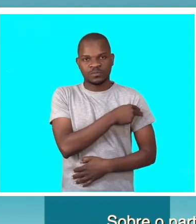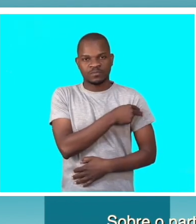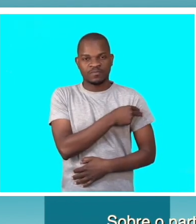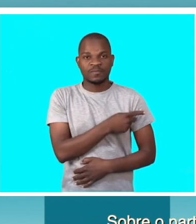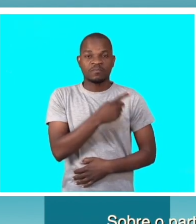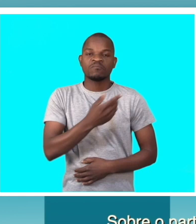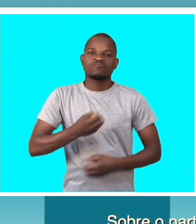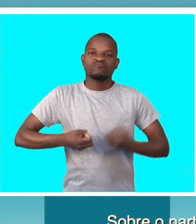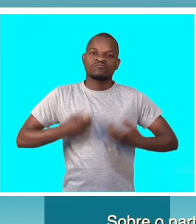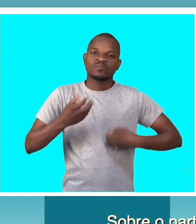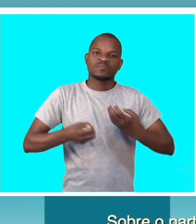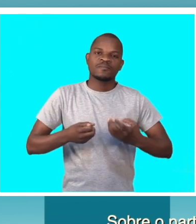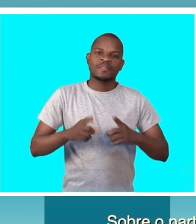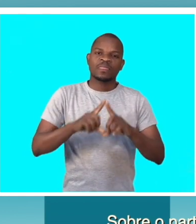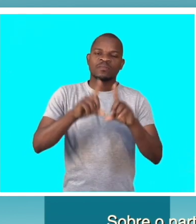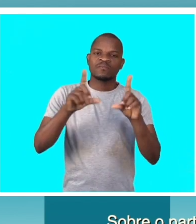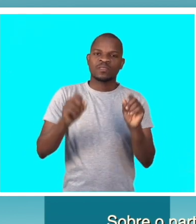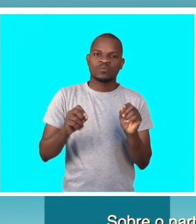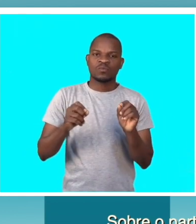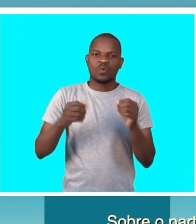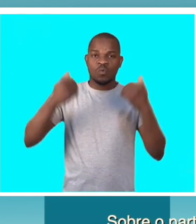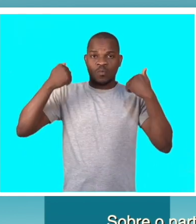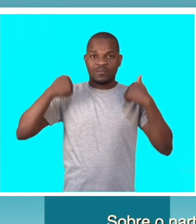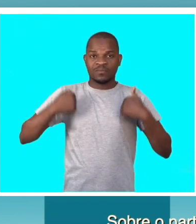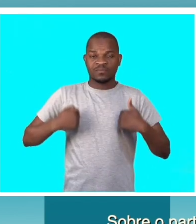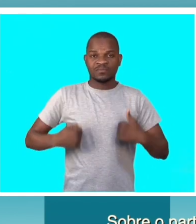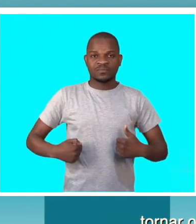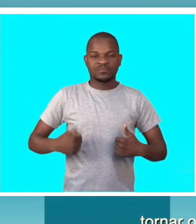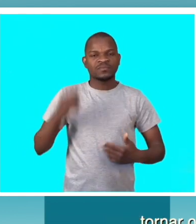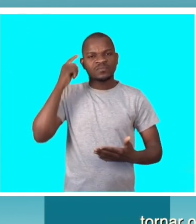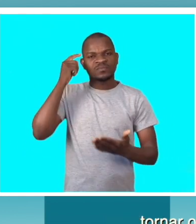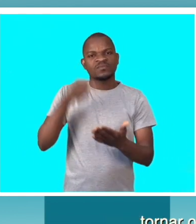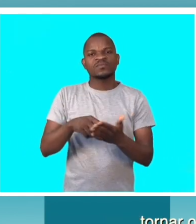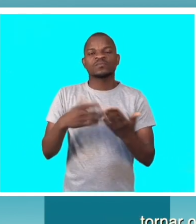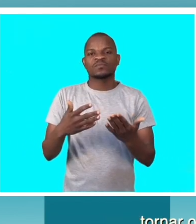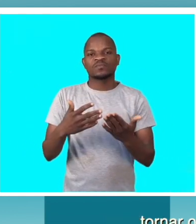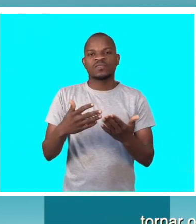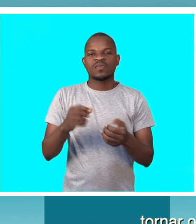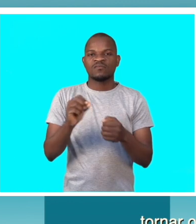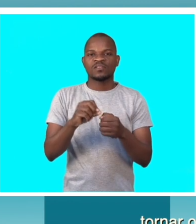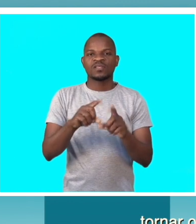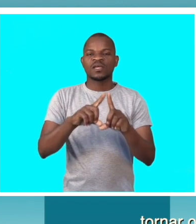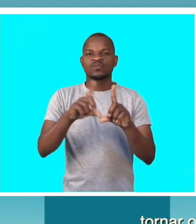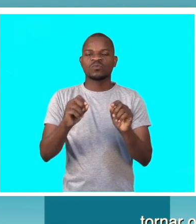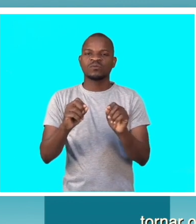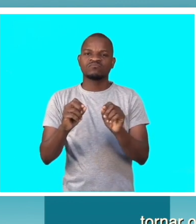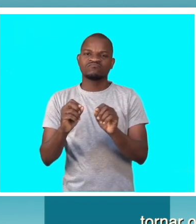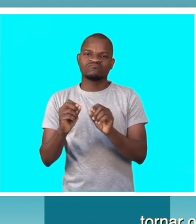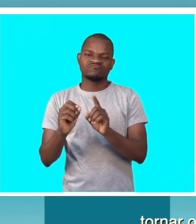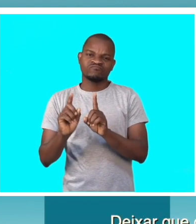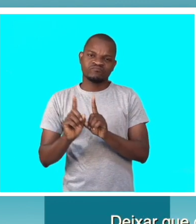falar de humanização, é apenas aquilo que a própria palavra diz. Tornar o evento mais humano